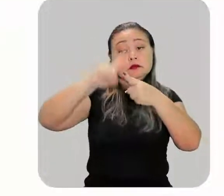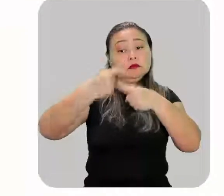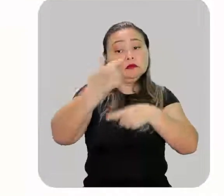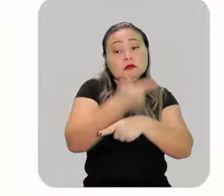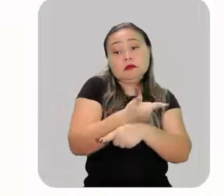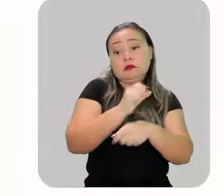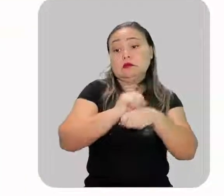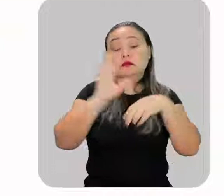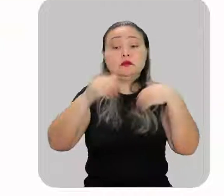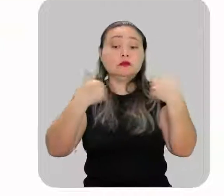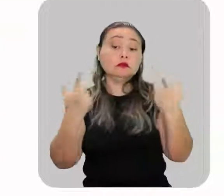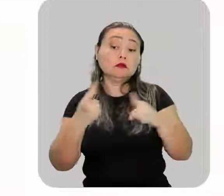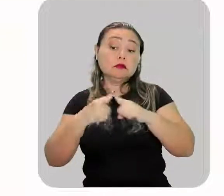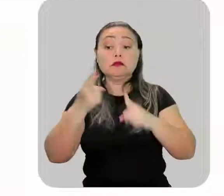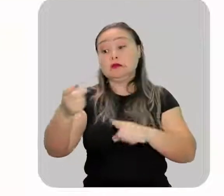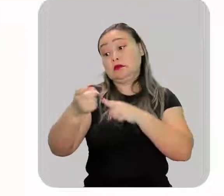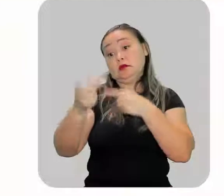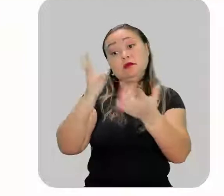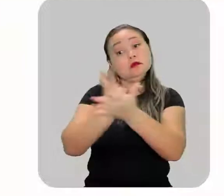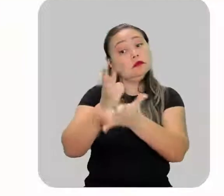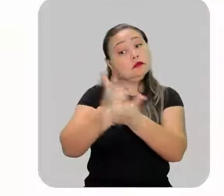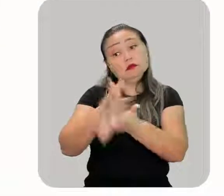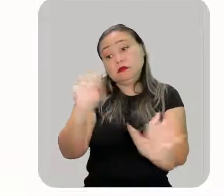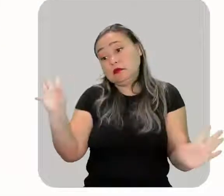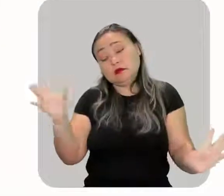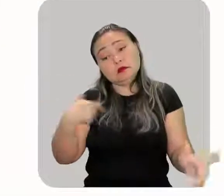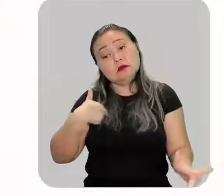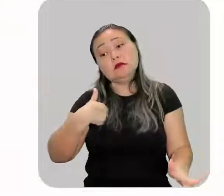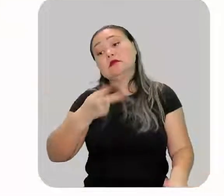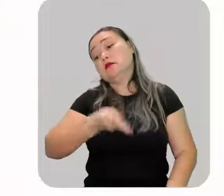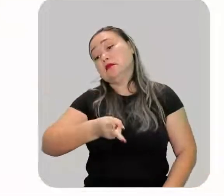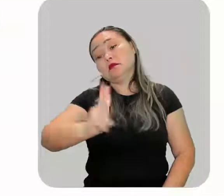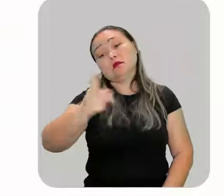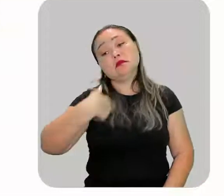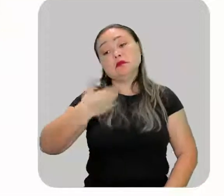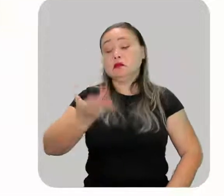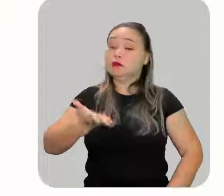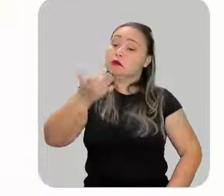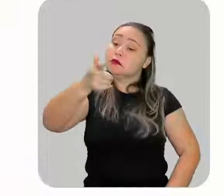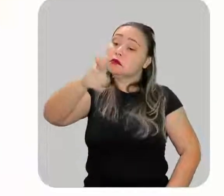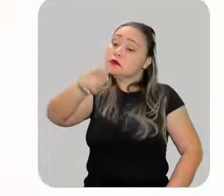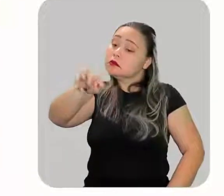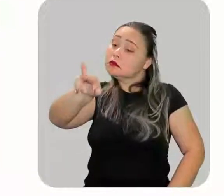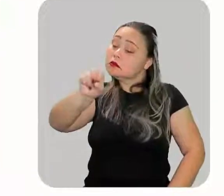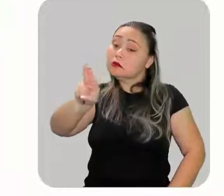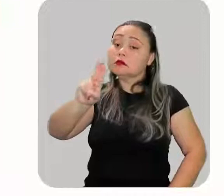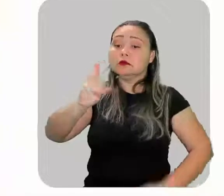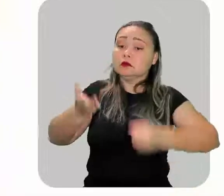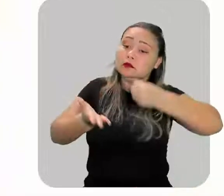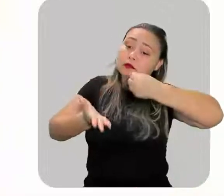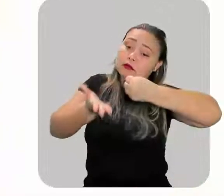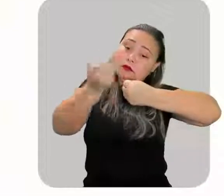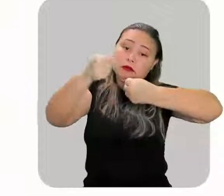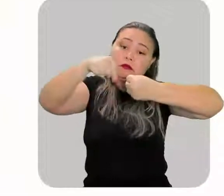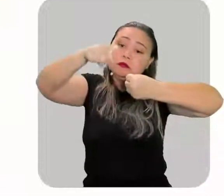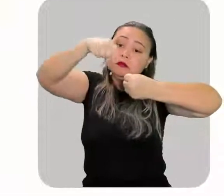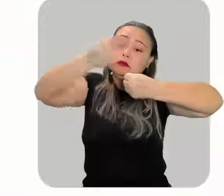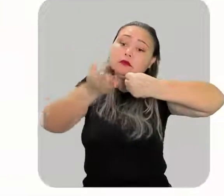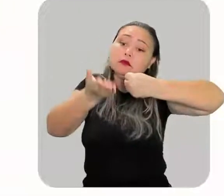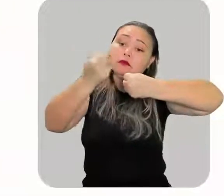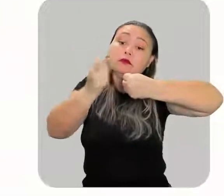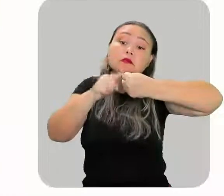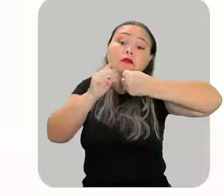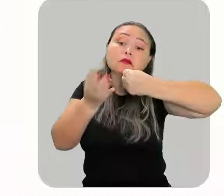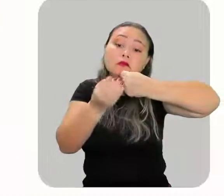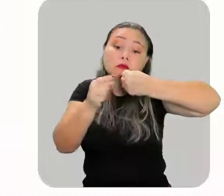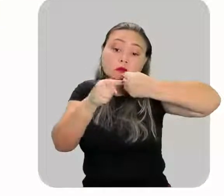2, mas o x é o mesmo, tá? E sempre a gente vai ter o grau da equação pelo maior expoente. Então nós